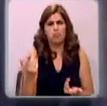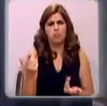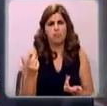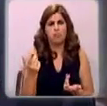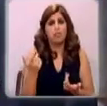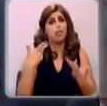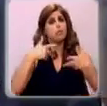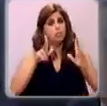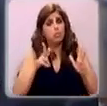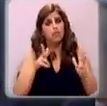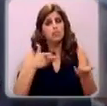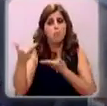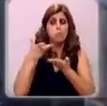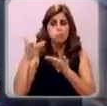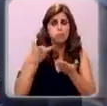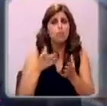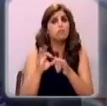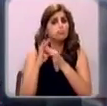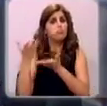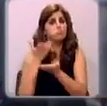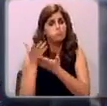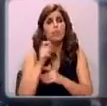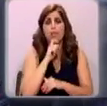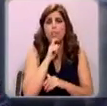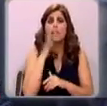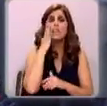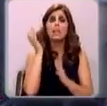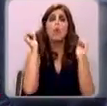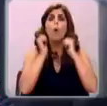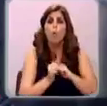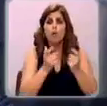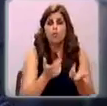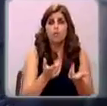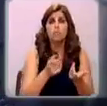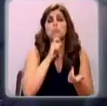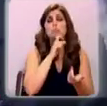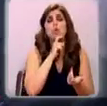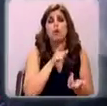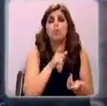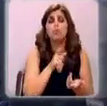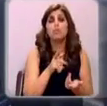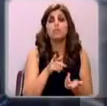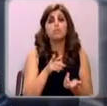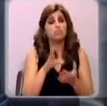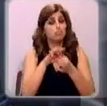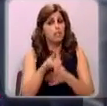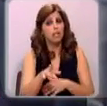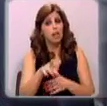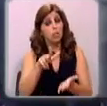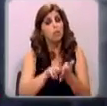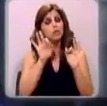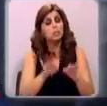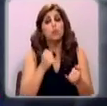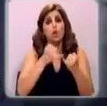embora disponíveis para conversar em conjunto, para chegar a um entendimento que pode até passar por um